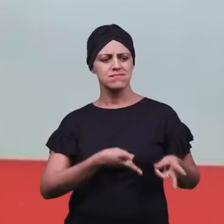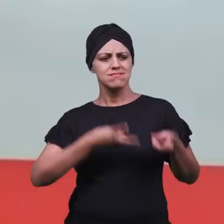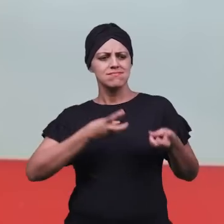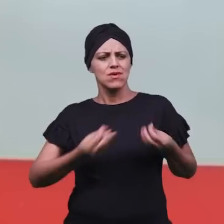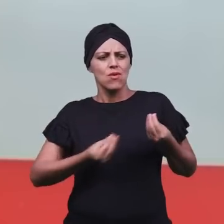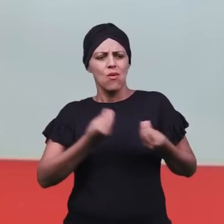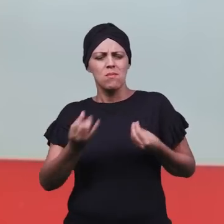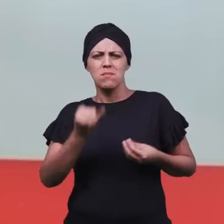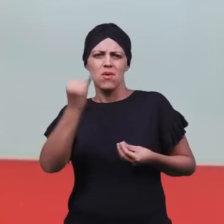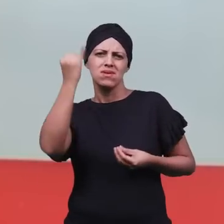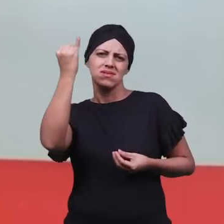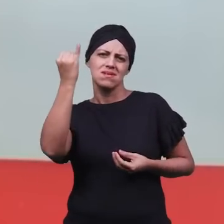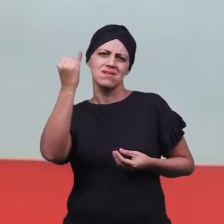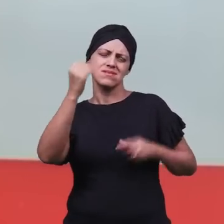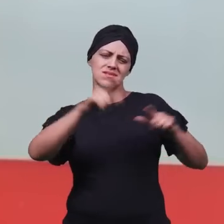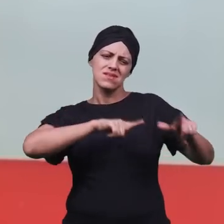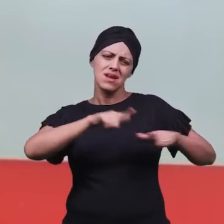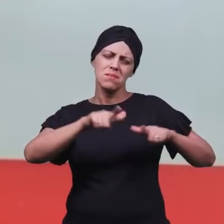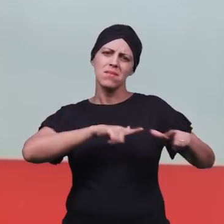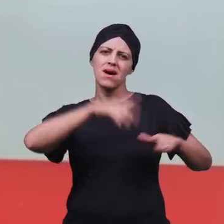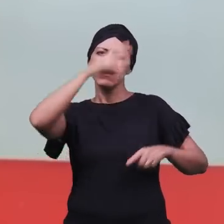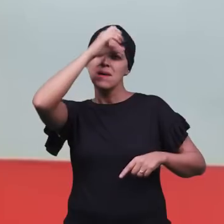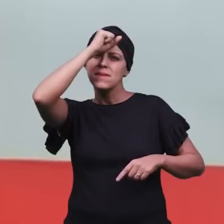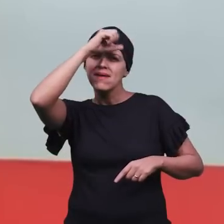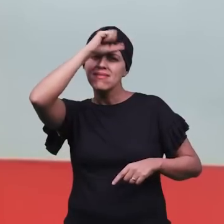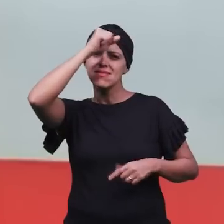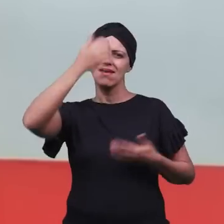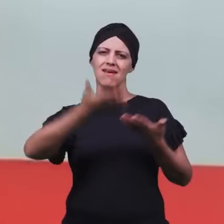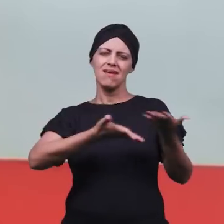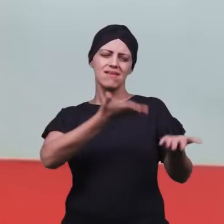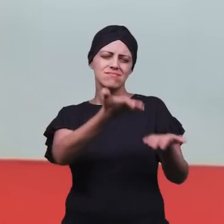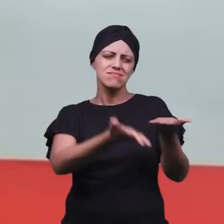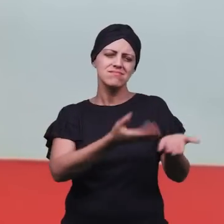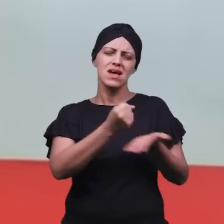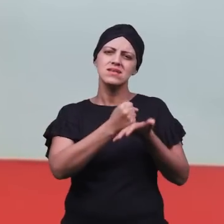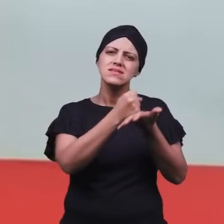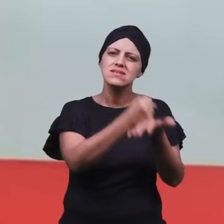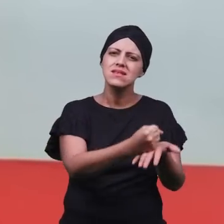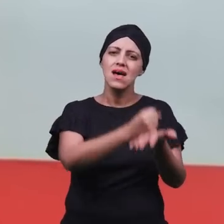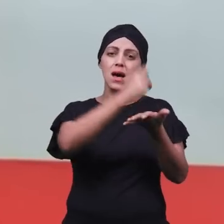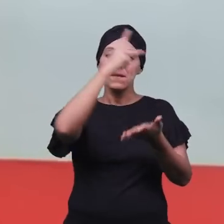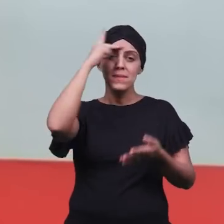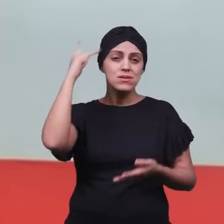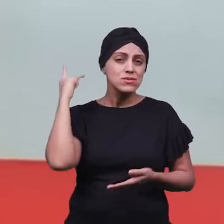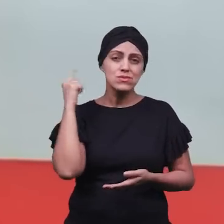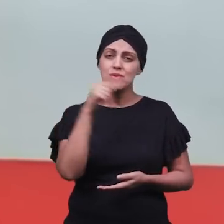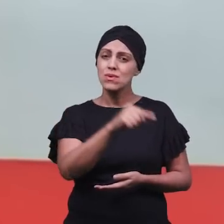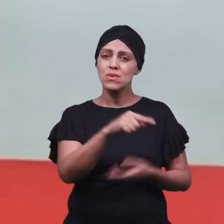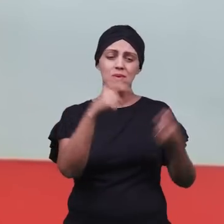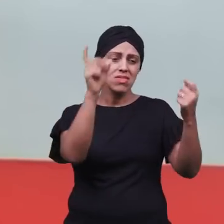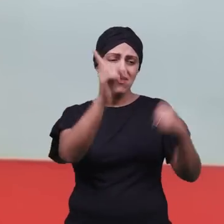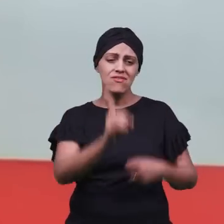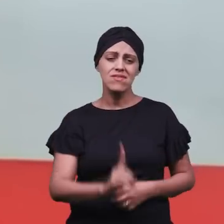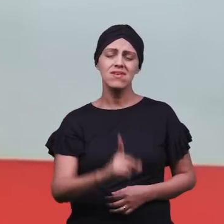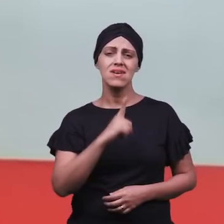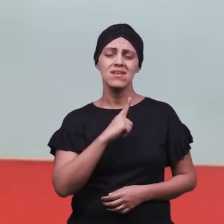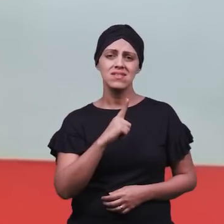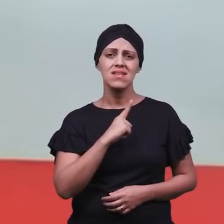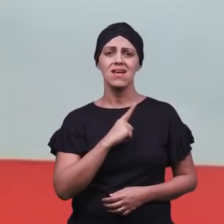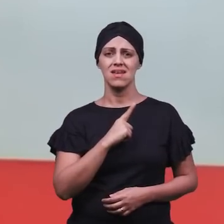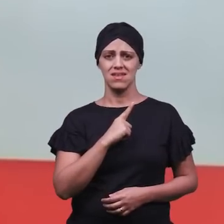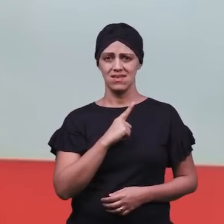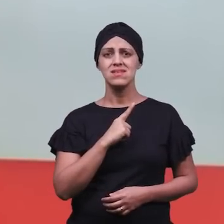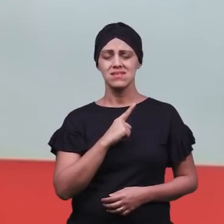vermos como é importante esse trabalho de aprender, de dar ali dando assistência às pessoas que não possuem, o